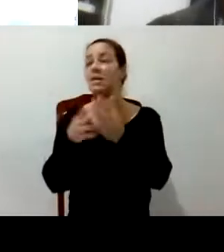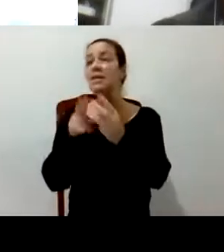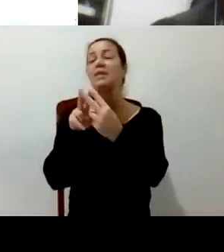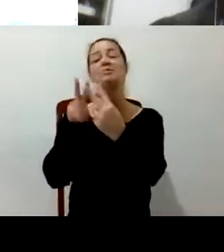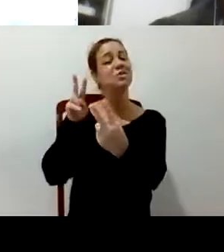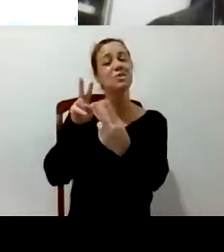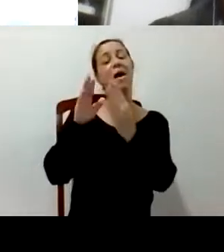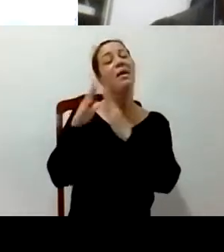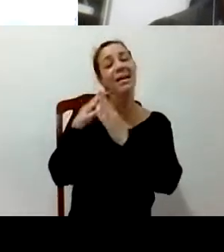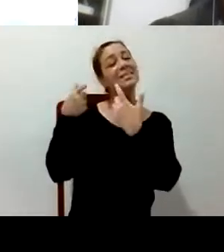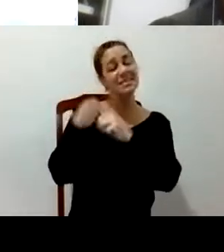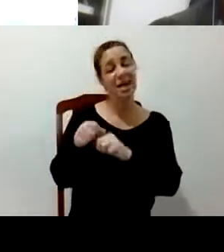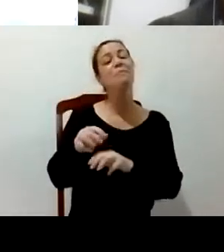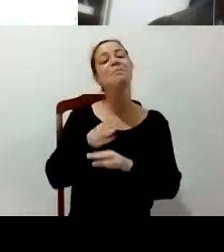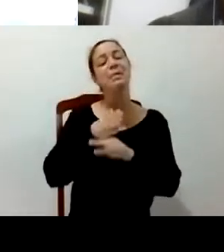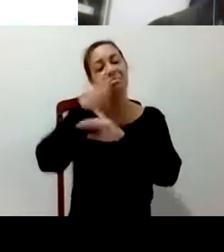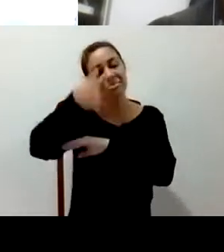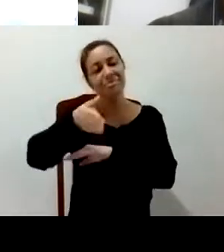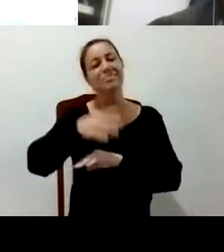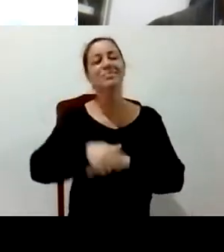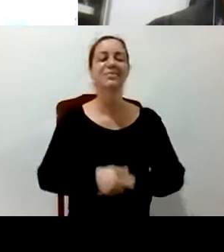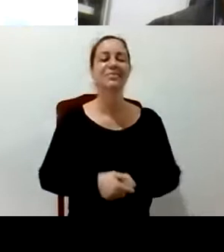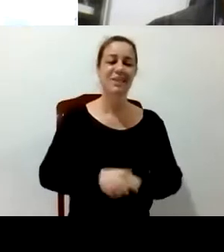casa mesmo, né?